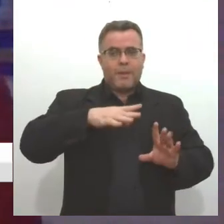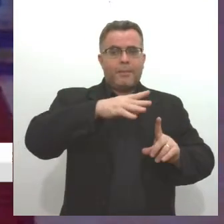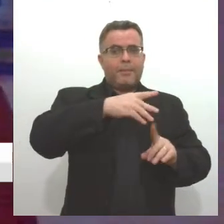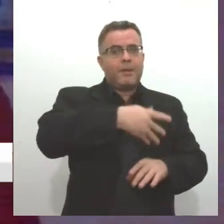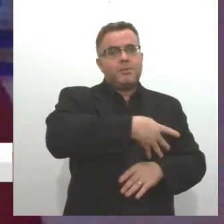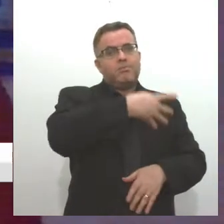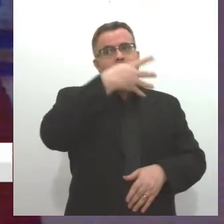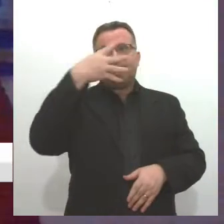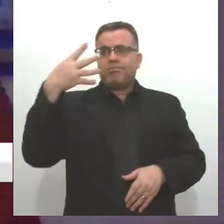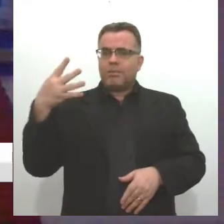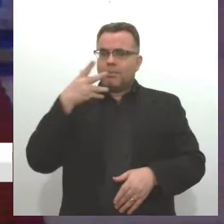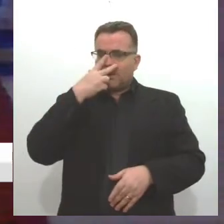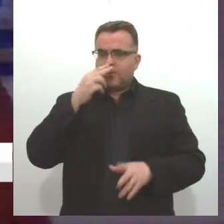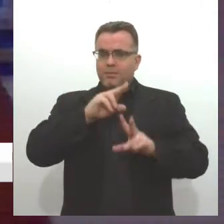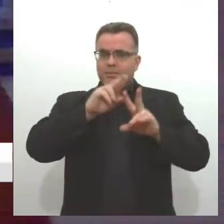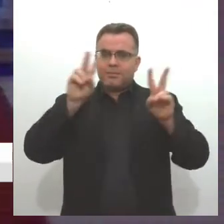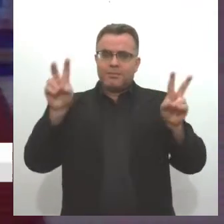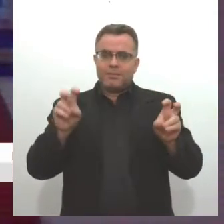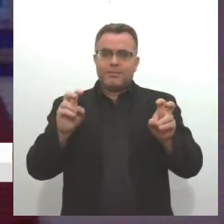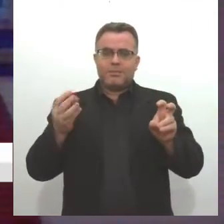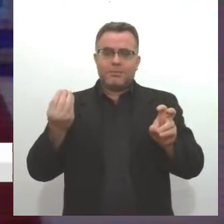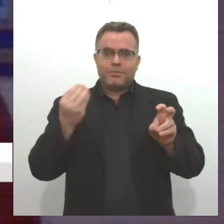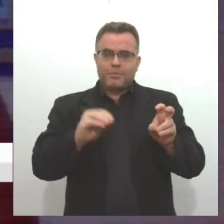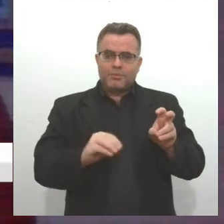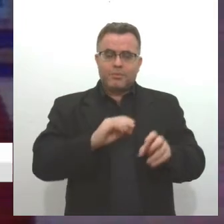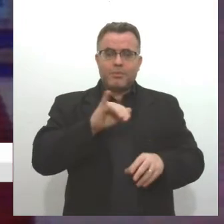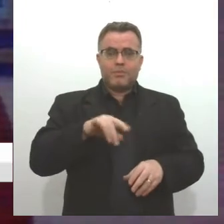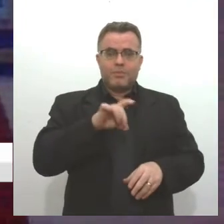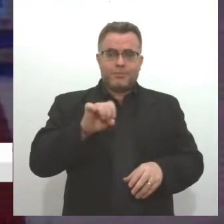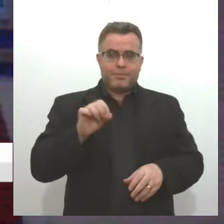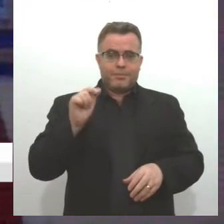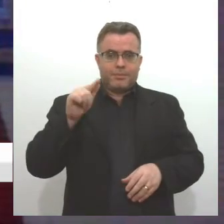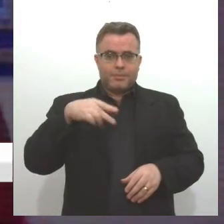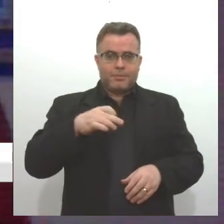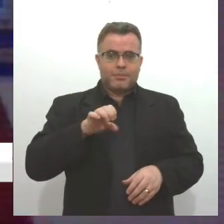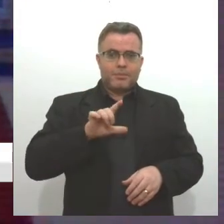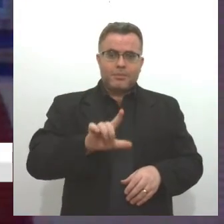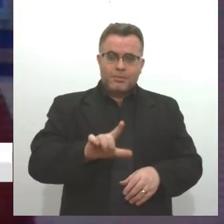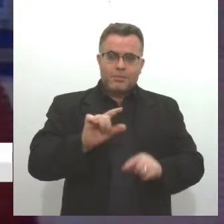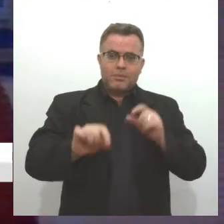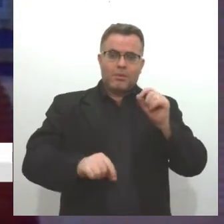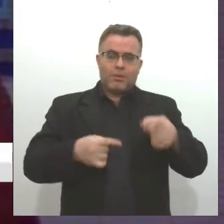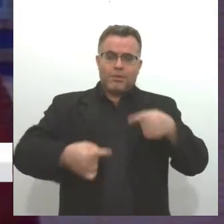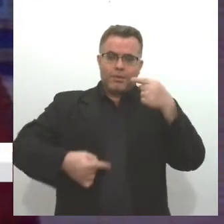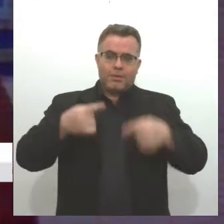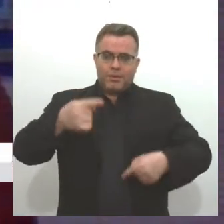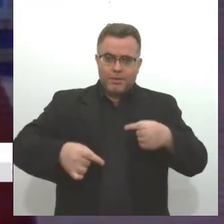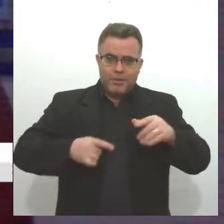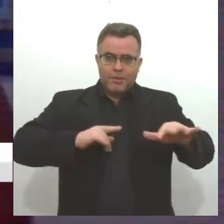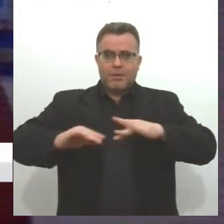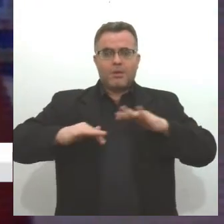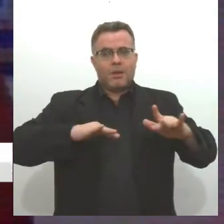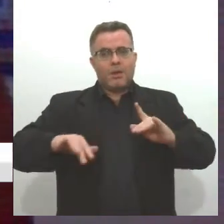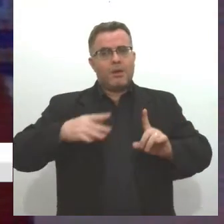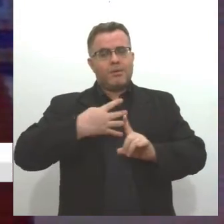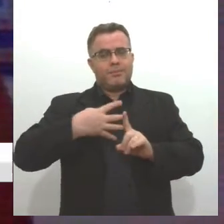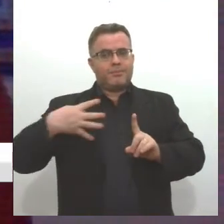é através de uma emenda parlamentar do deputado João Daniel, que discute com os movimentos e pode